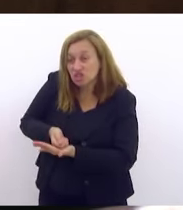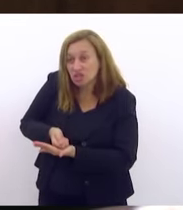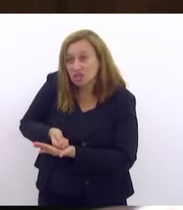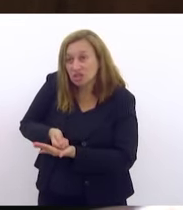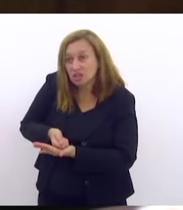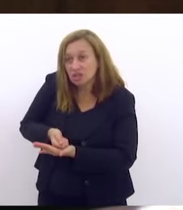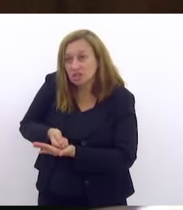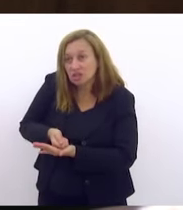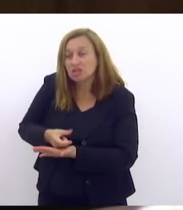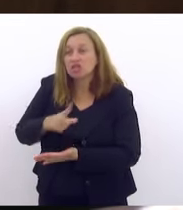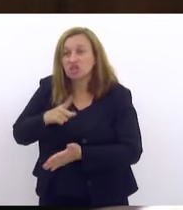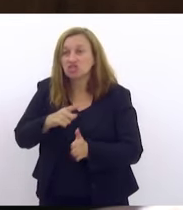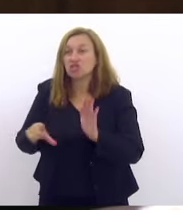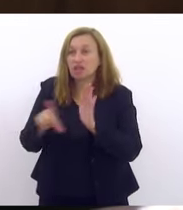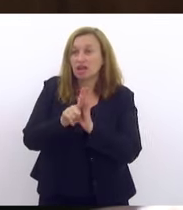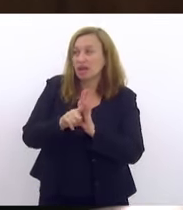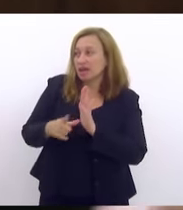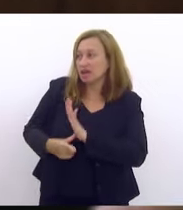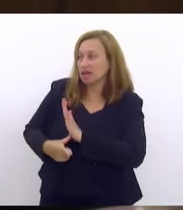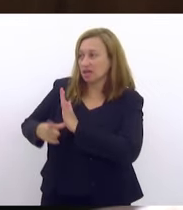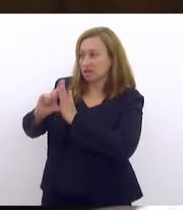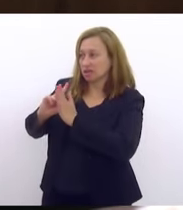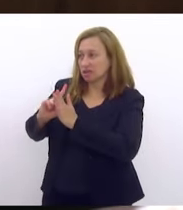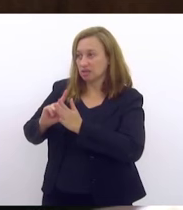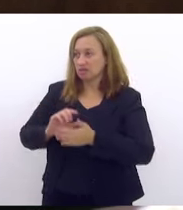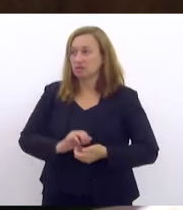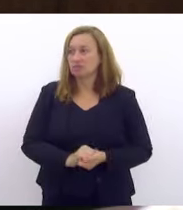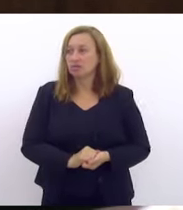a exigência que tinha na lei anterior. Mas